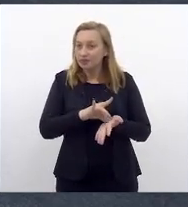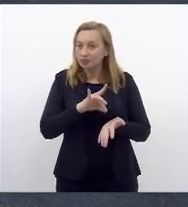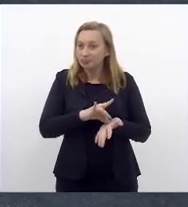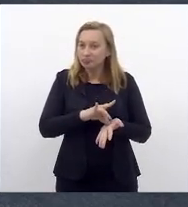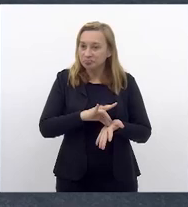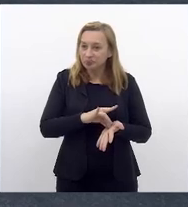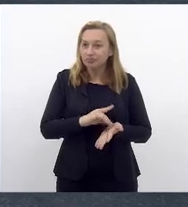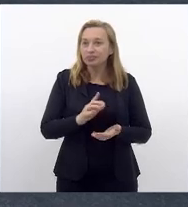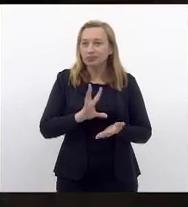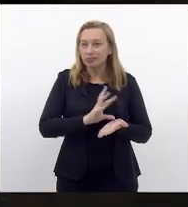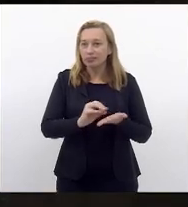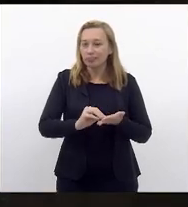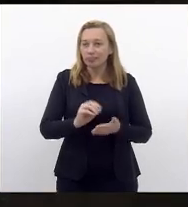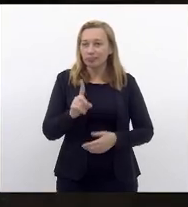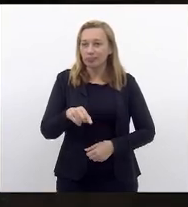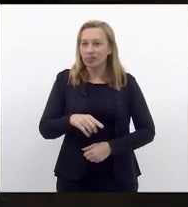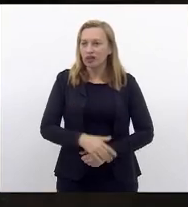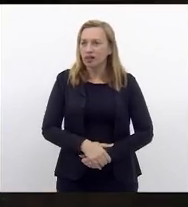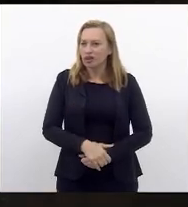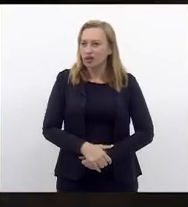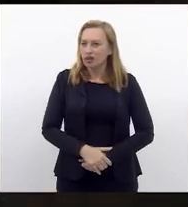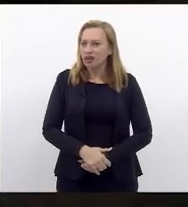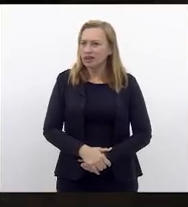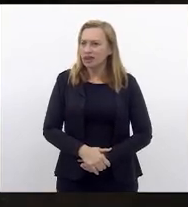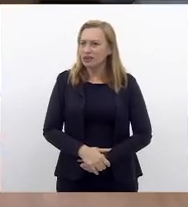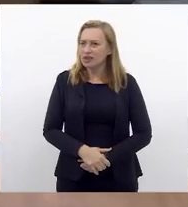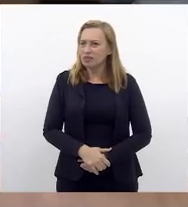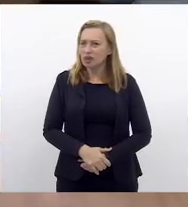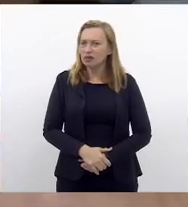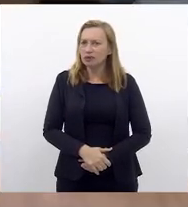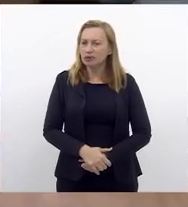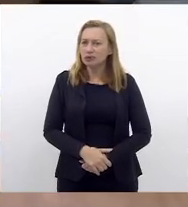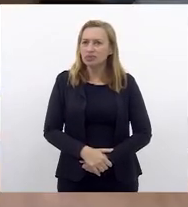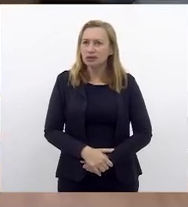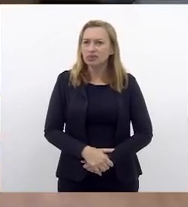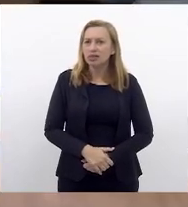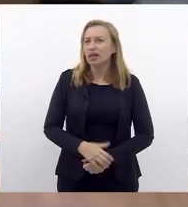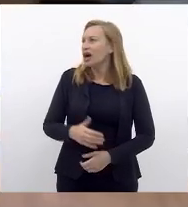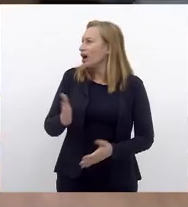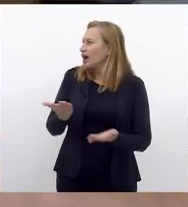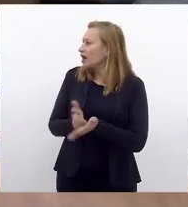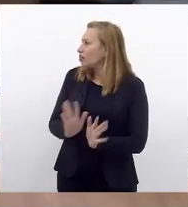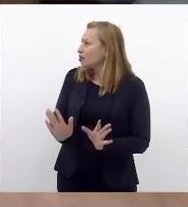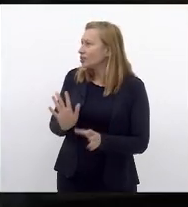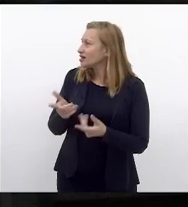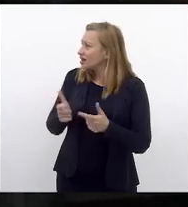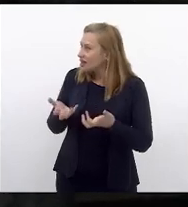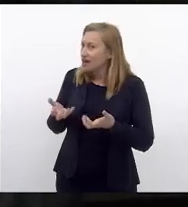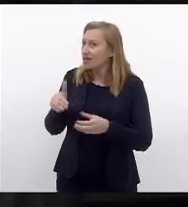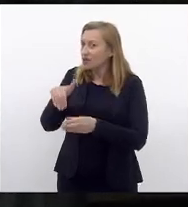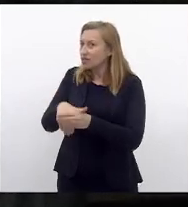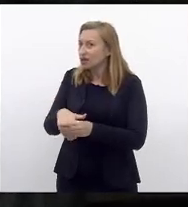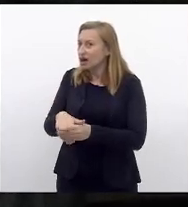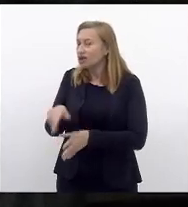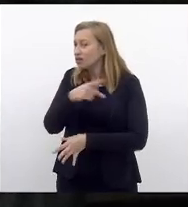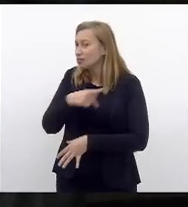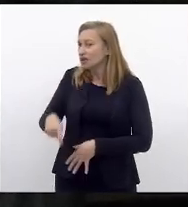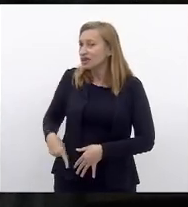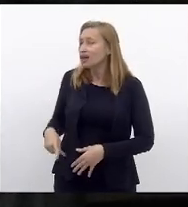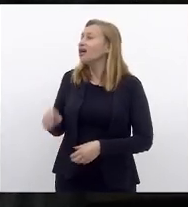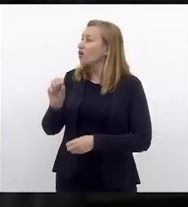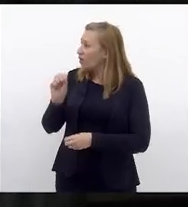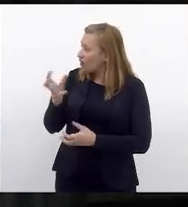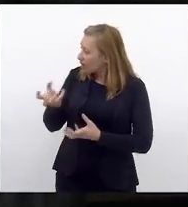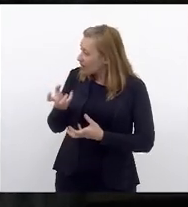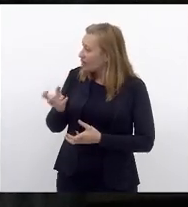nessa pauta, tá? Senhora presidente, a primeira votação está encerrada, mas ele quer votar no nosso presidente, então está sendo lá,